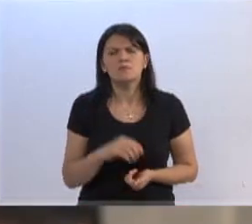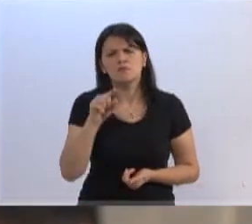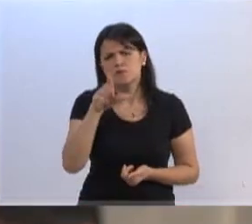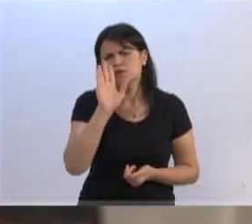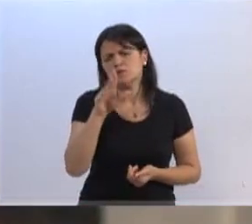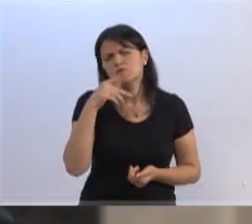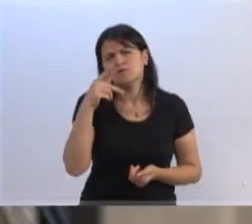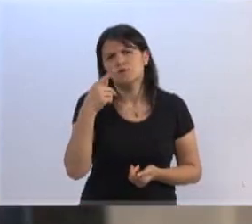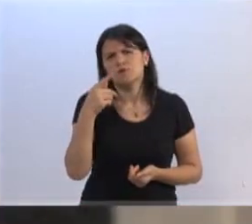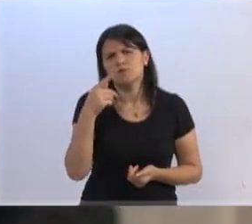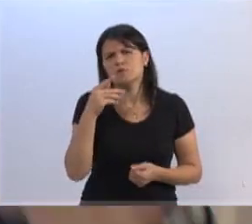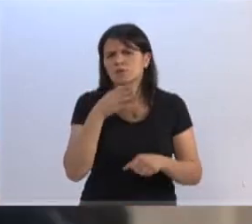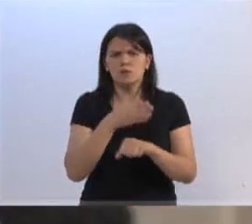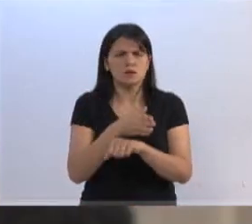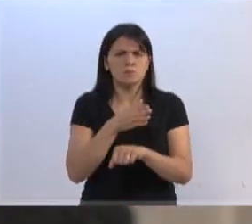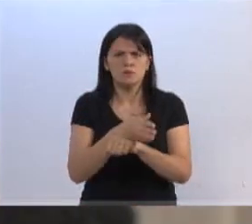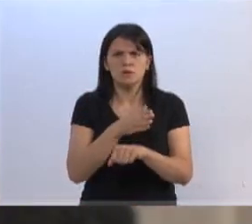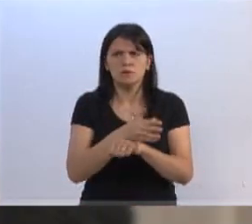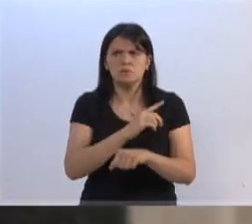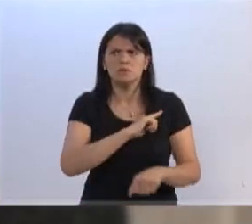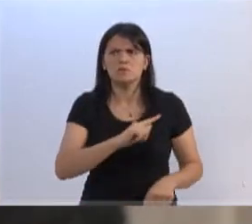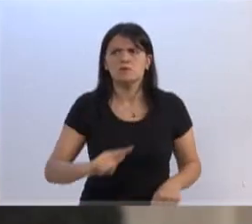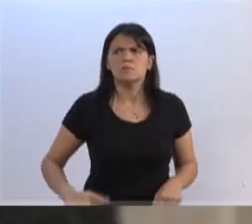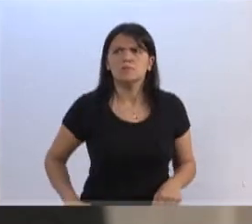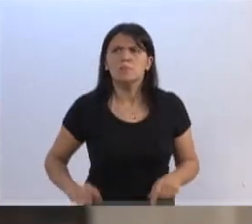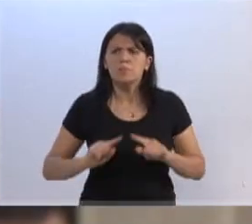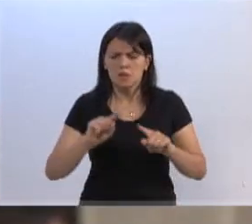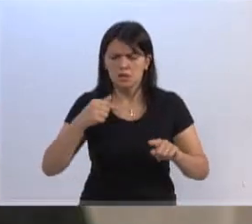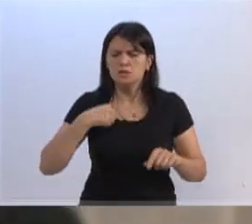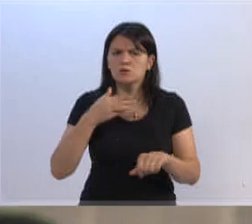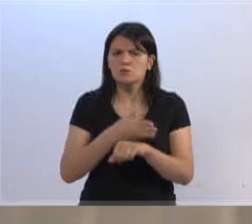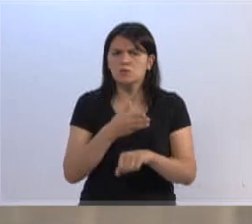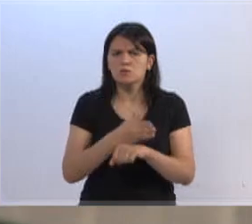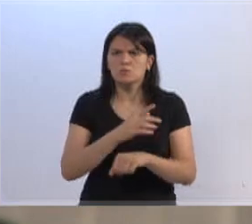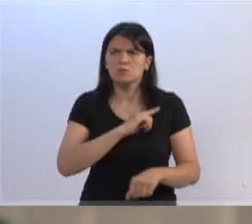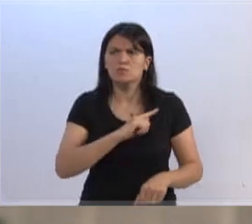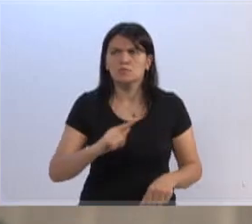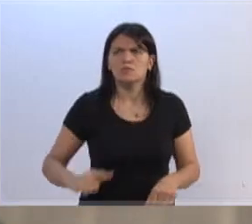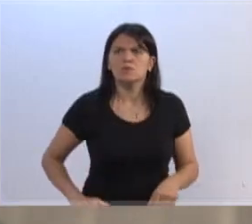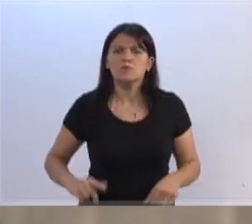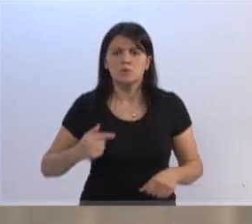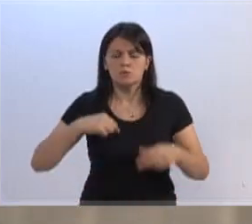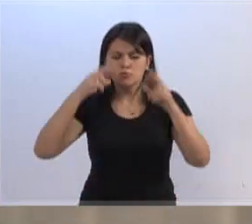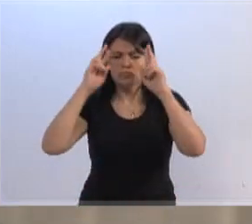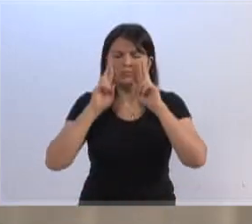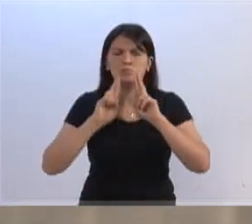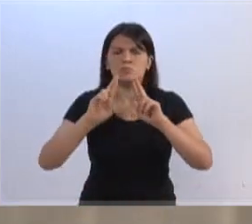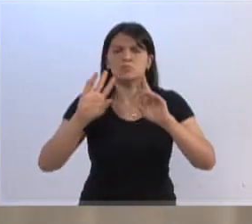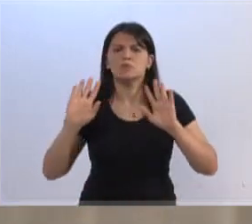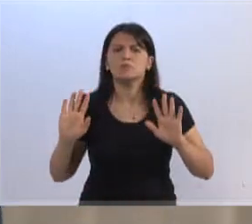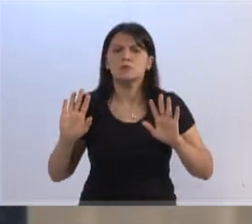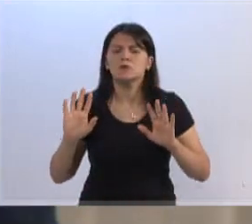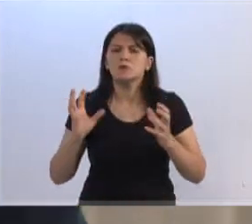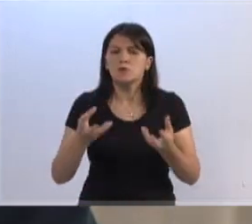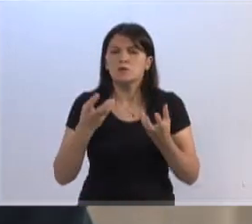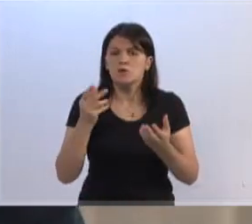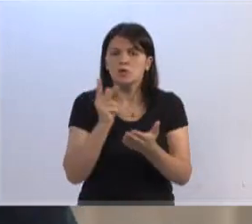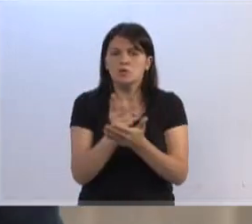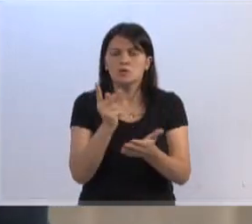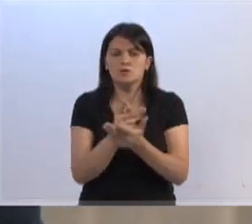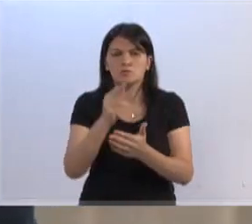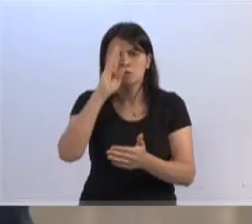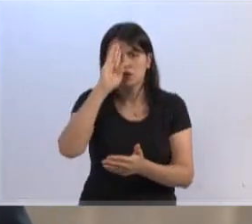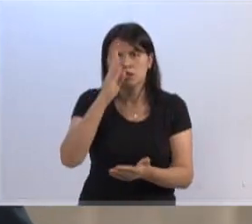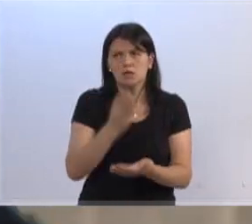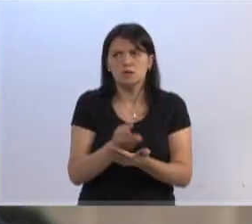falou, obviamente, que não faz parte do governo, mas eu faço parte do governo, um governo no qual eu tenho maior respeito, né? E eu quero continuar a crer